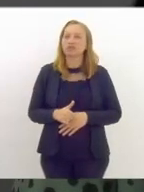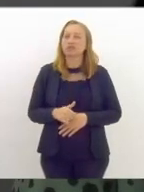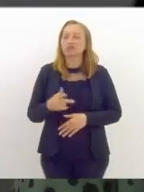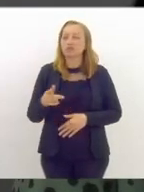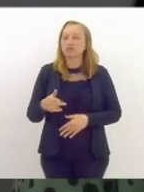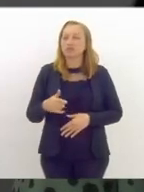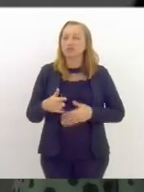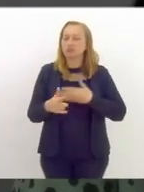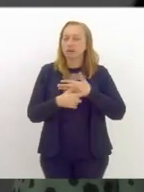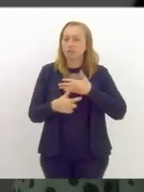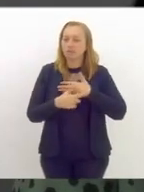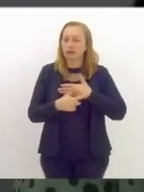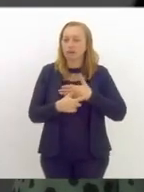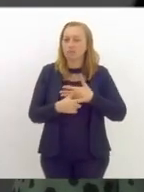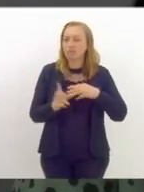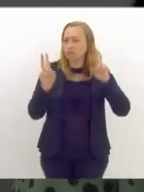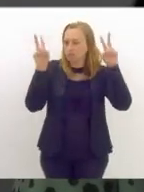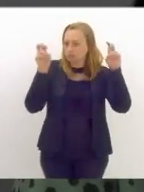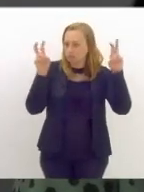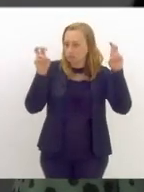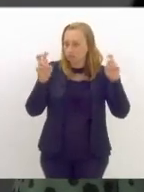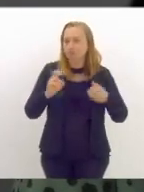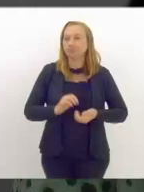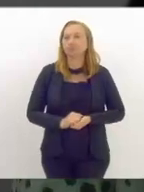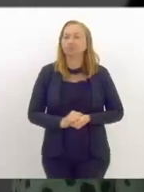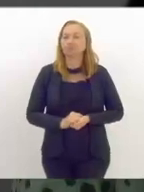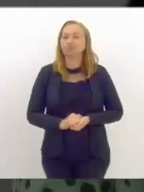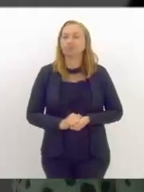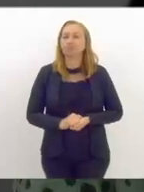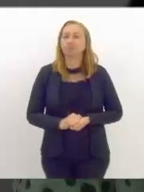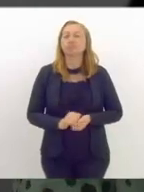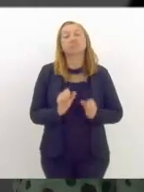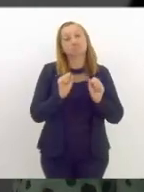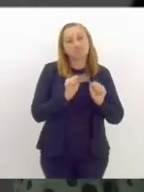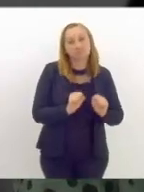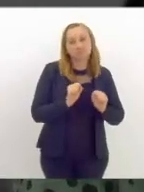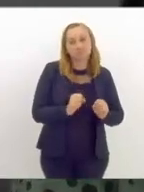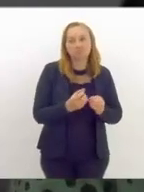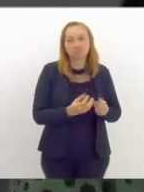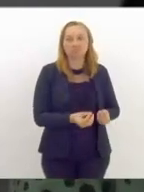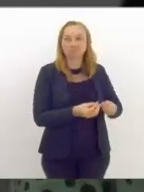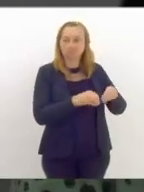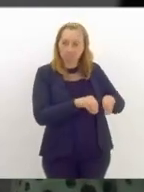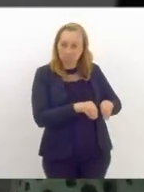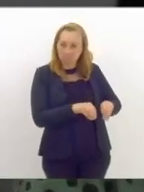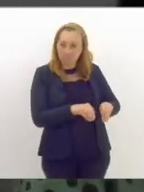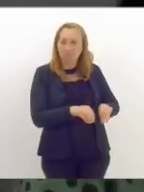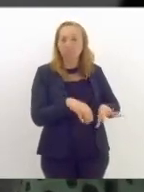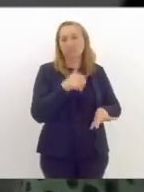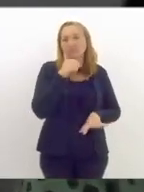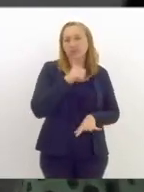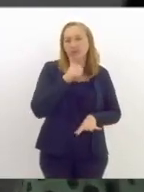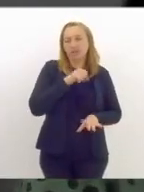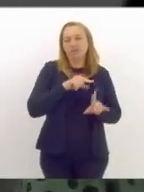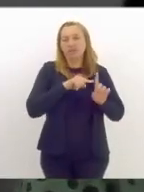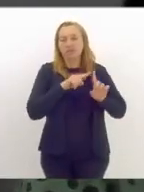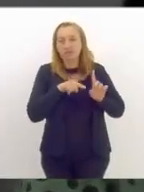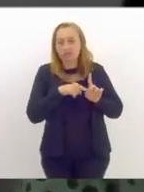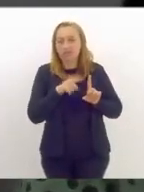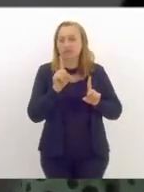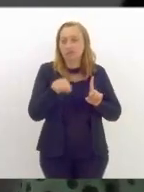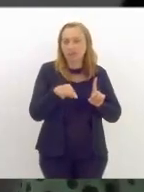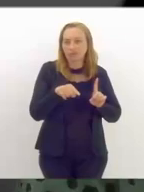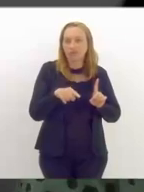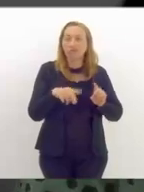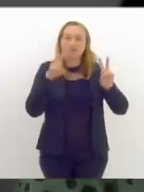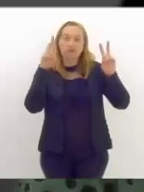no enfrentamento dessa questão, por conta, né, do que poderia causar, sobretudo para as mulheres grávidas, né, a